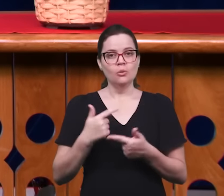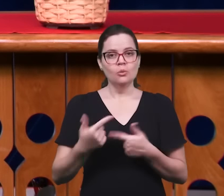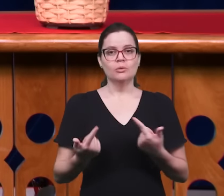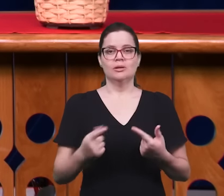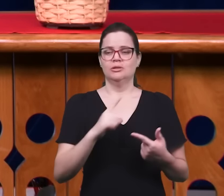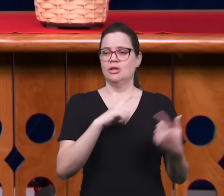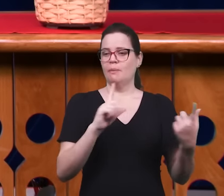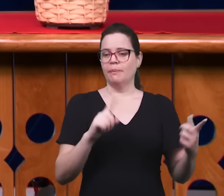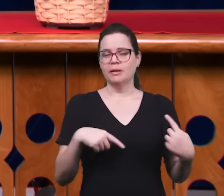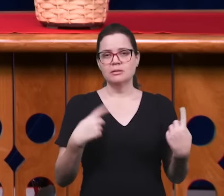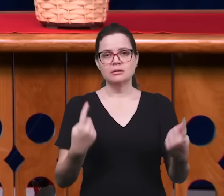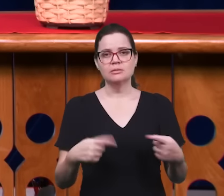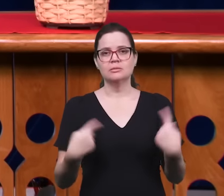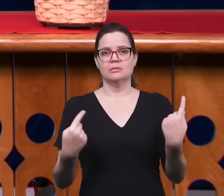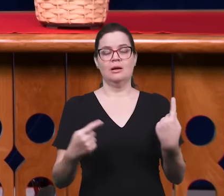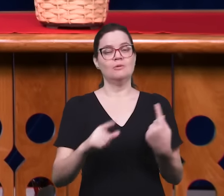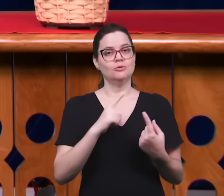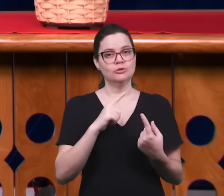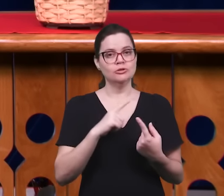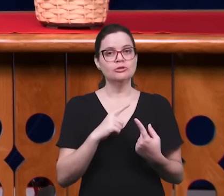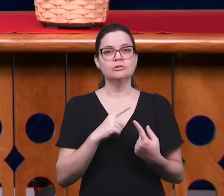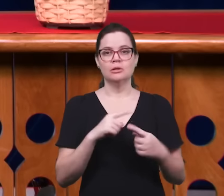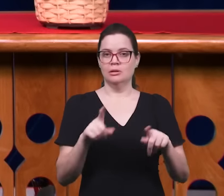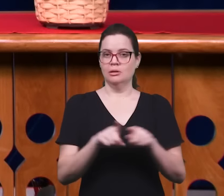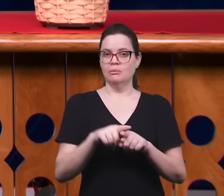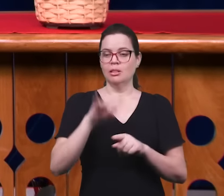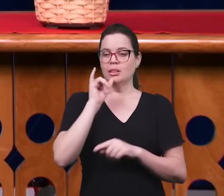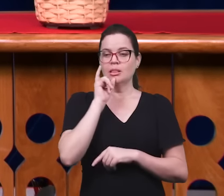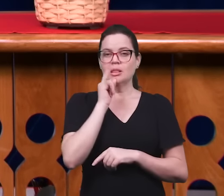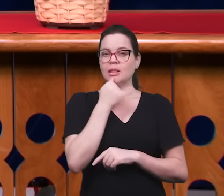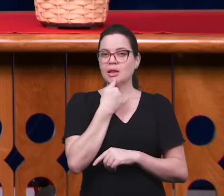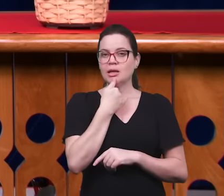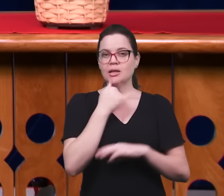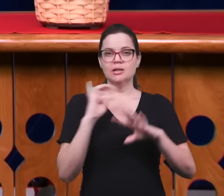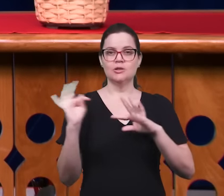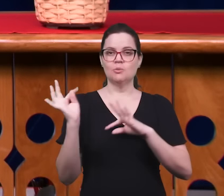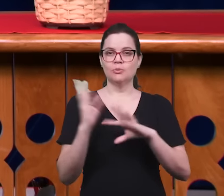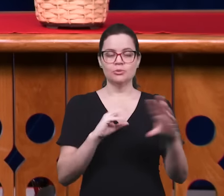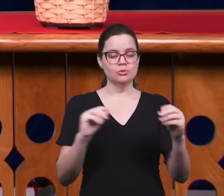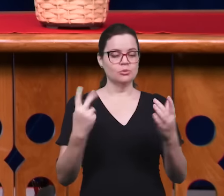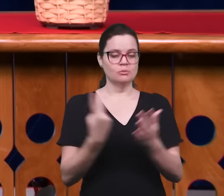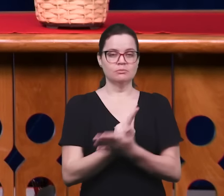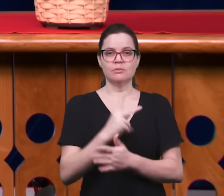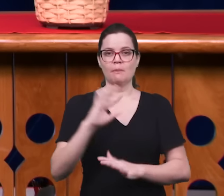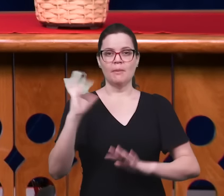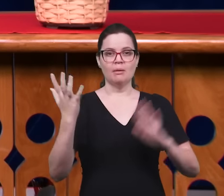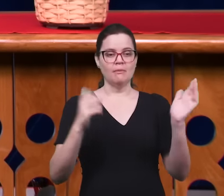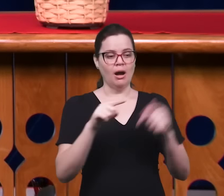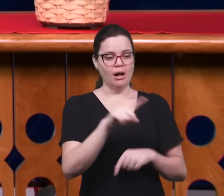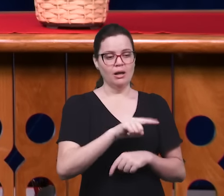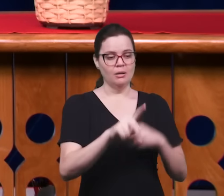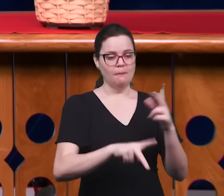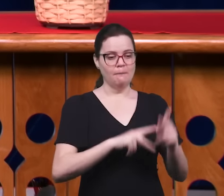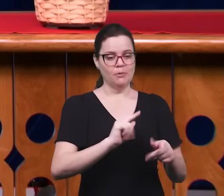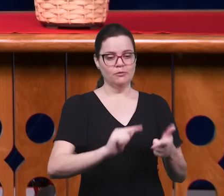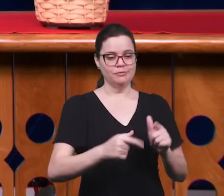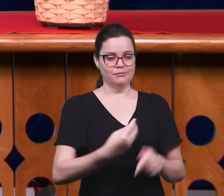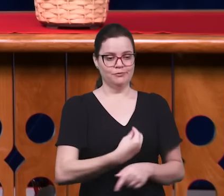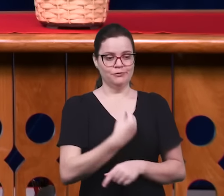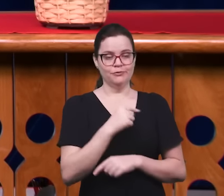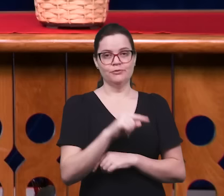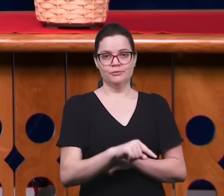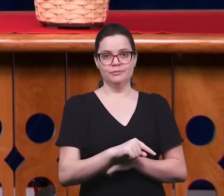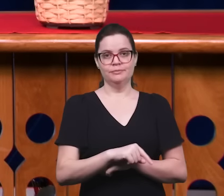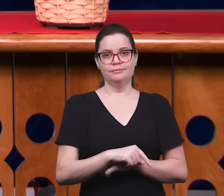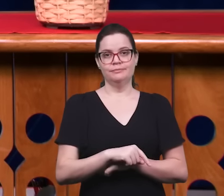pelas perseguições, até mesmo triste por toda aquela situação que Israel estava passando. Ele